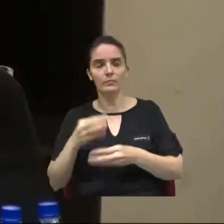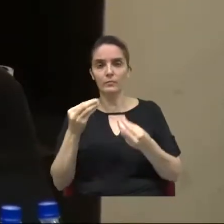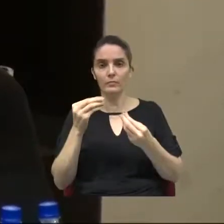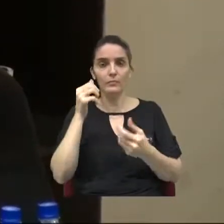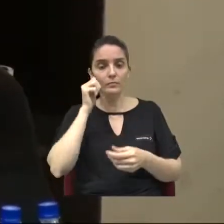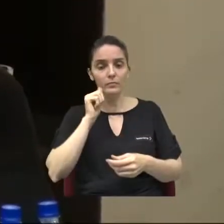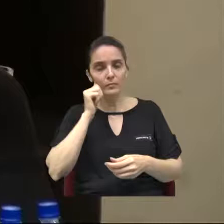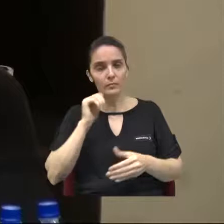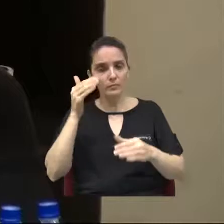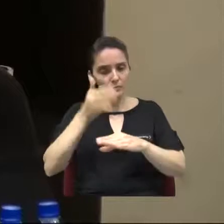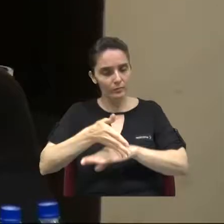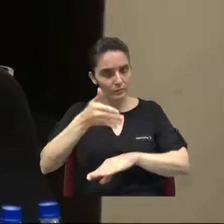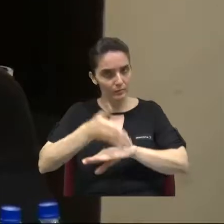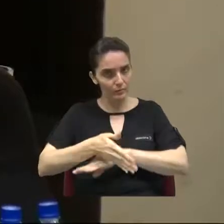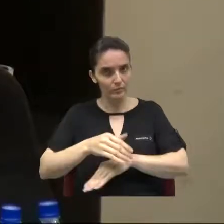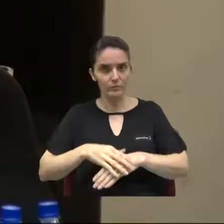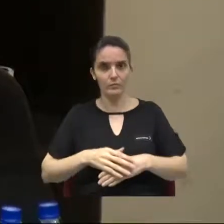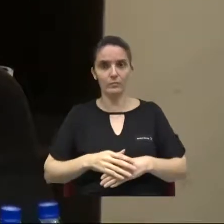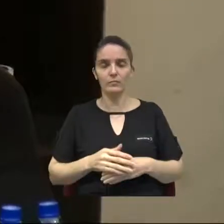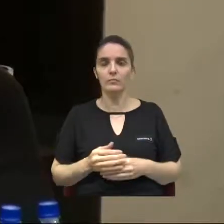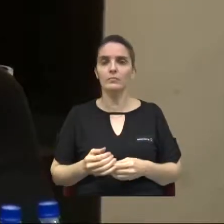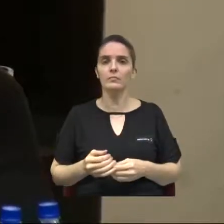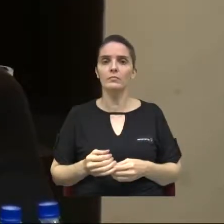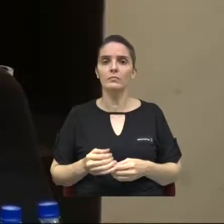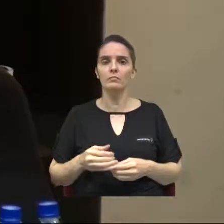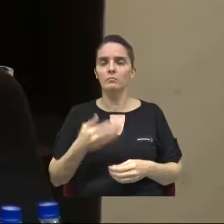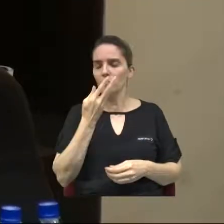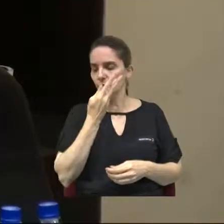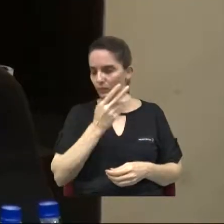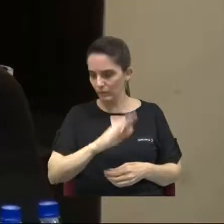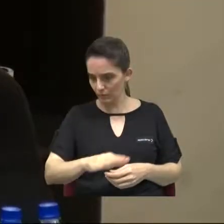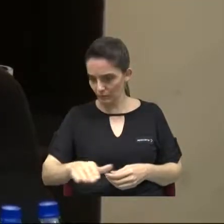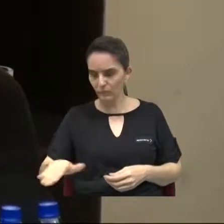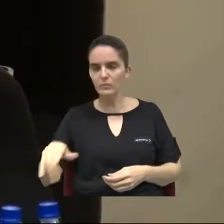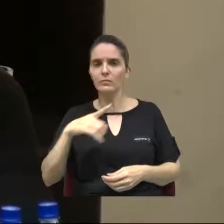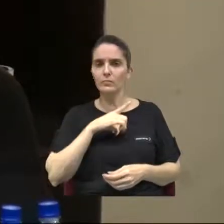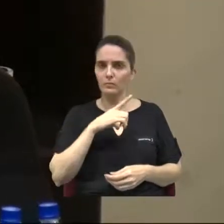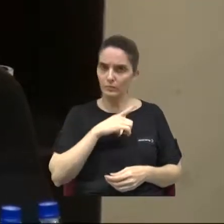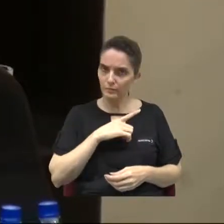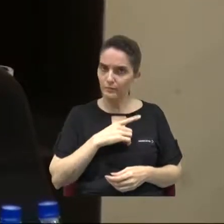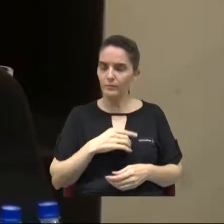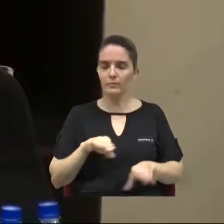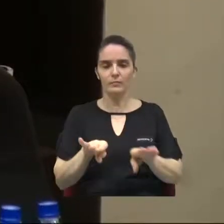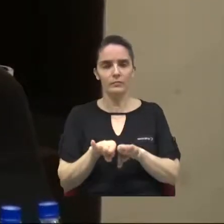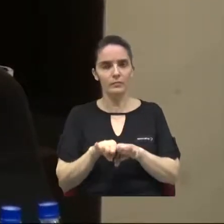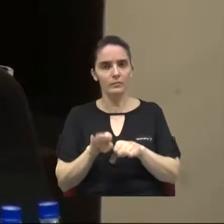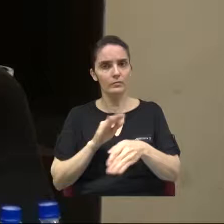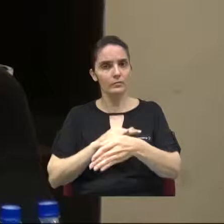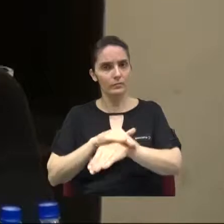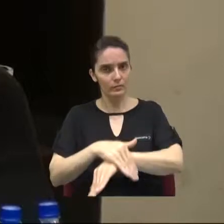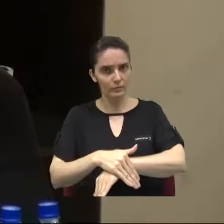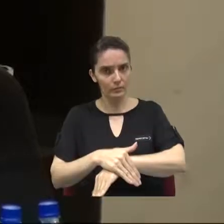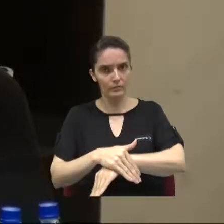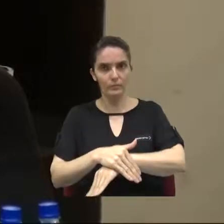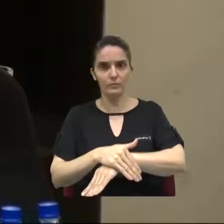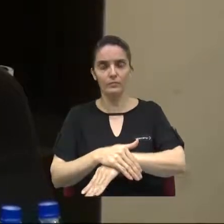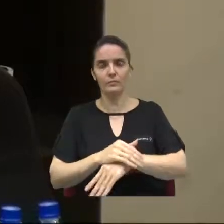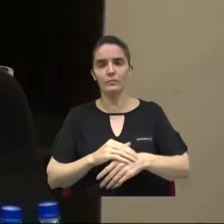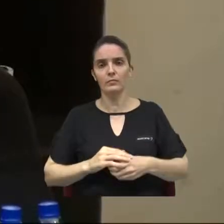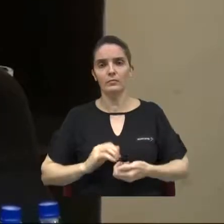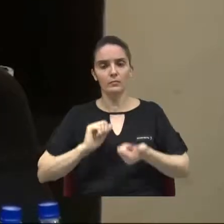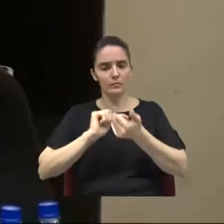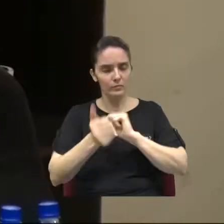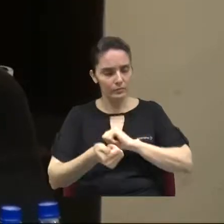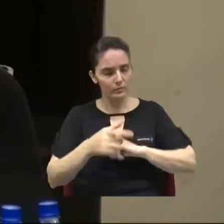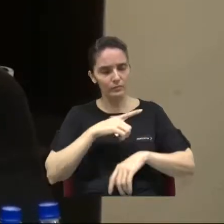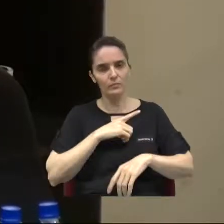mulheres, né, que fazem zumba, crianças, tem lá, à noite tem jogo de bola,